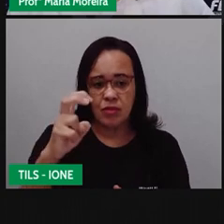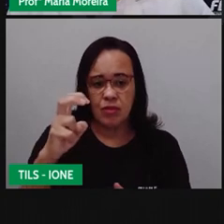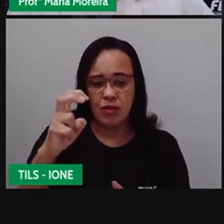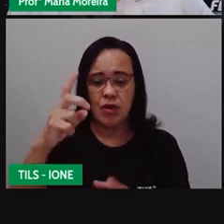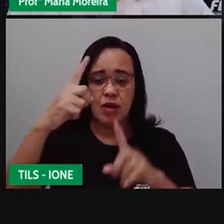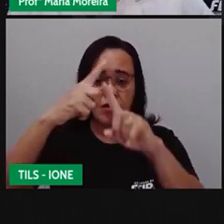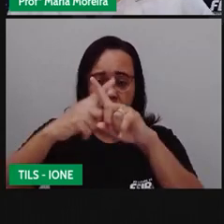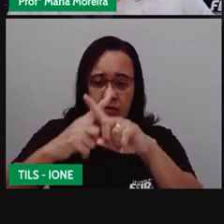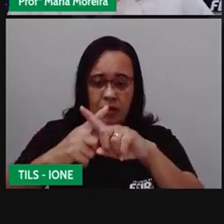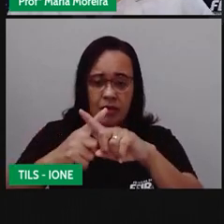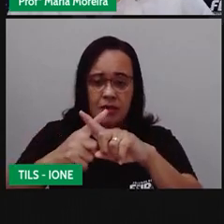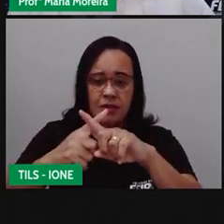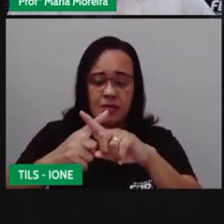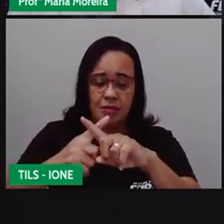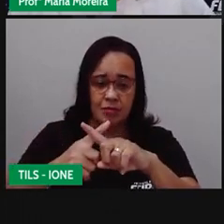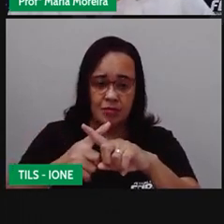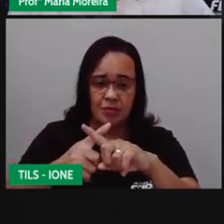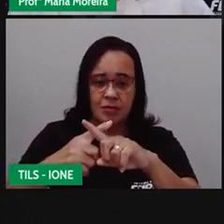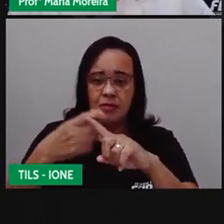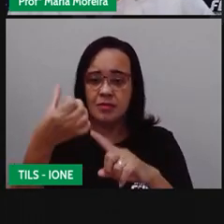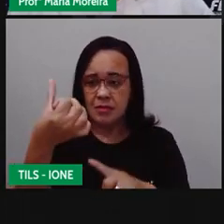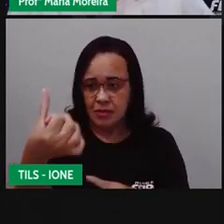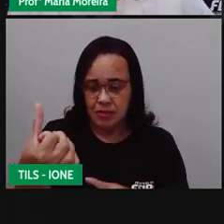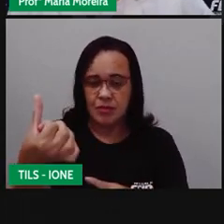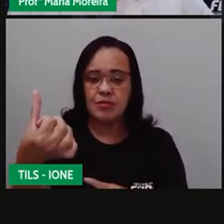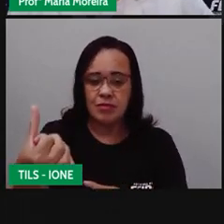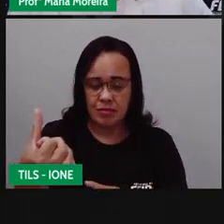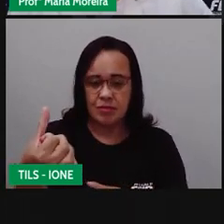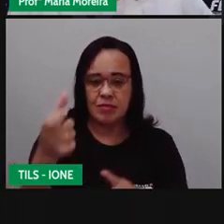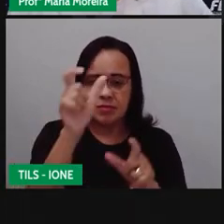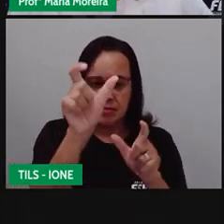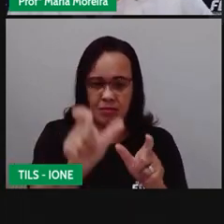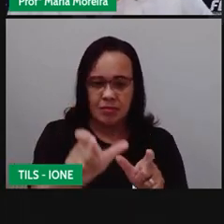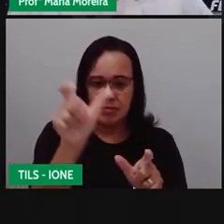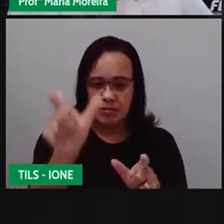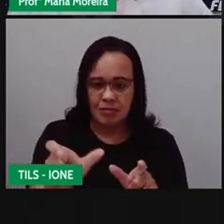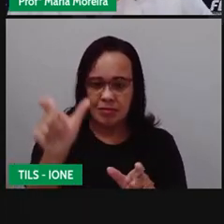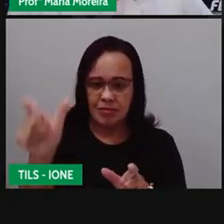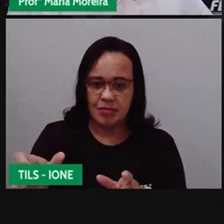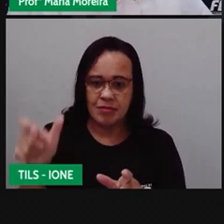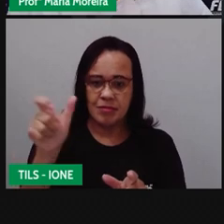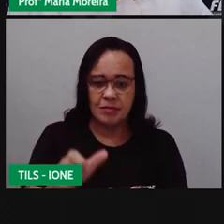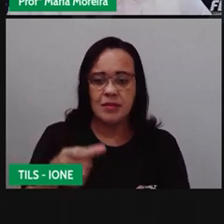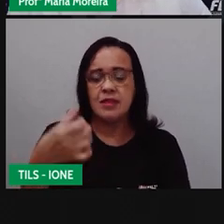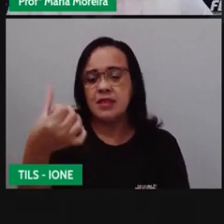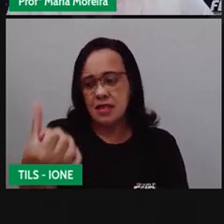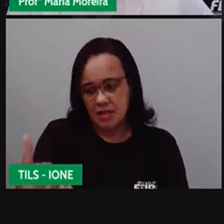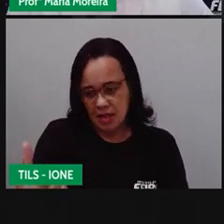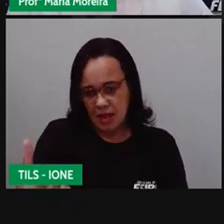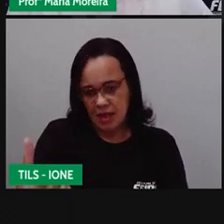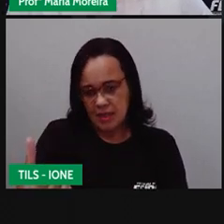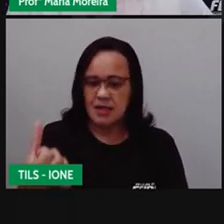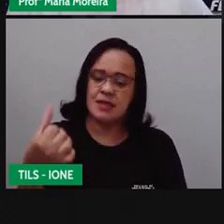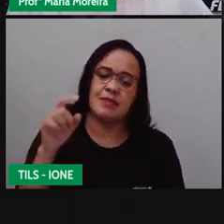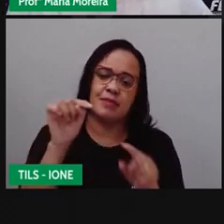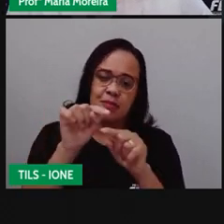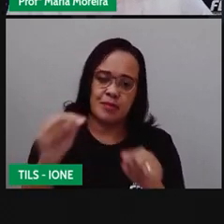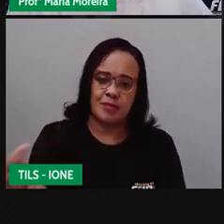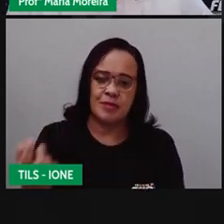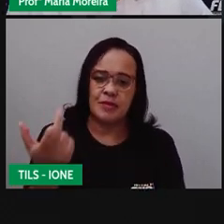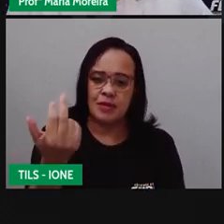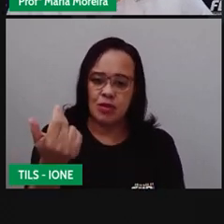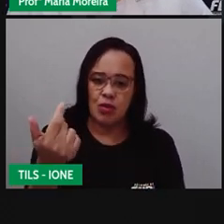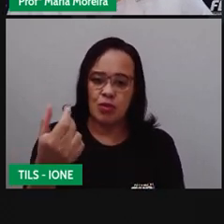5 linhas e 6 colunas. Então, por isso é 5 vezes 6. Porque